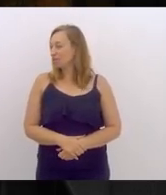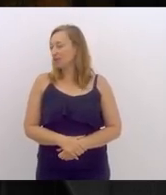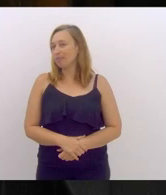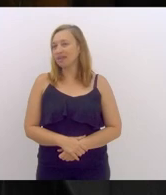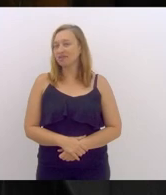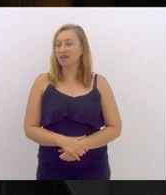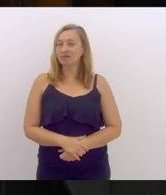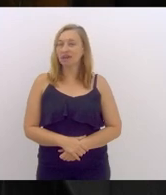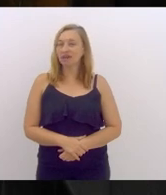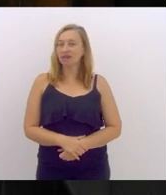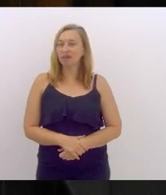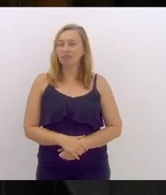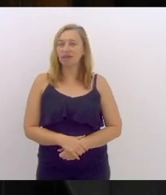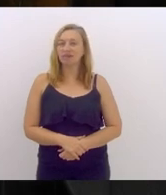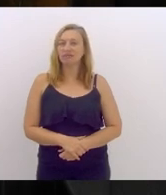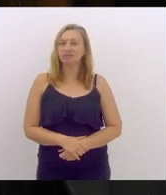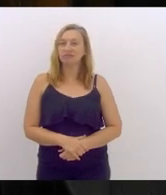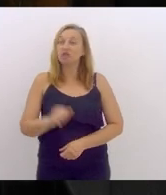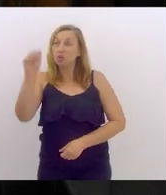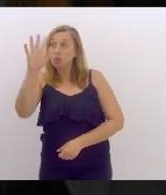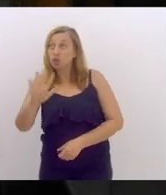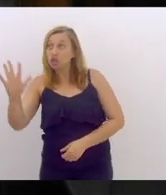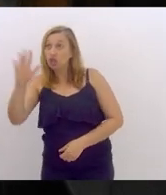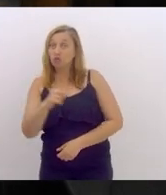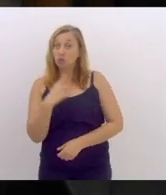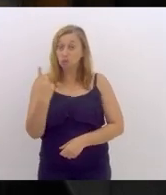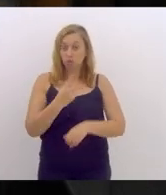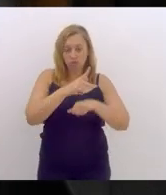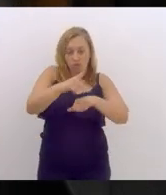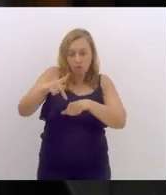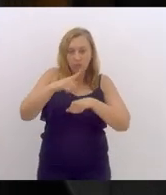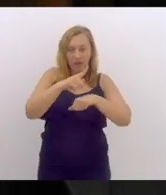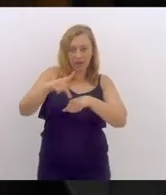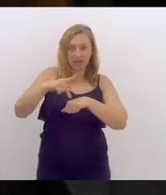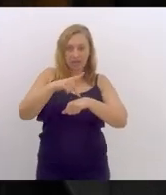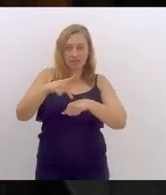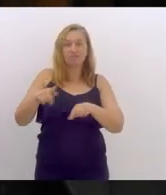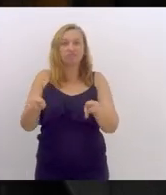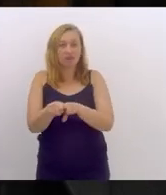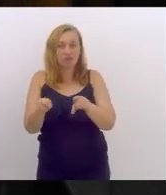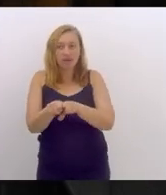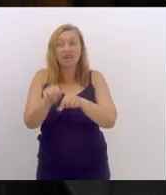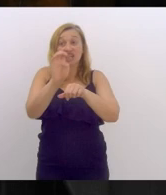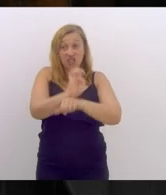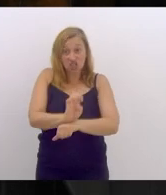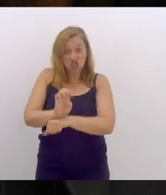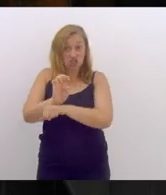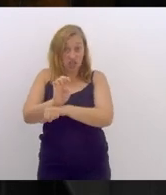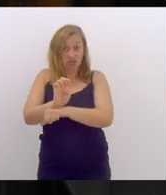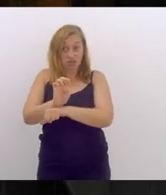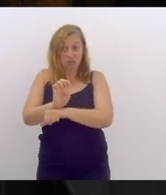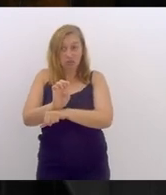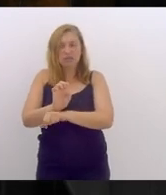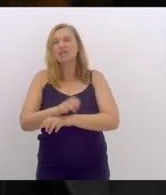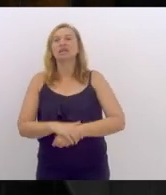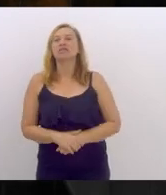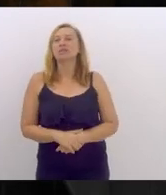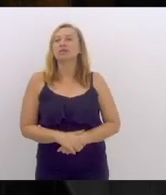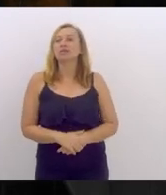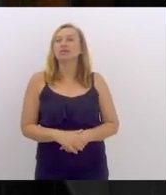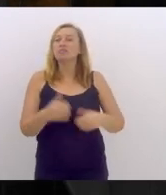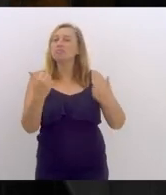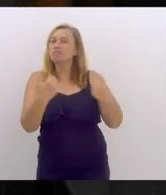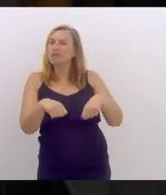quanto no nível do nosso país e de nosso estado teríamos que